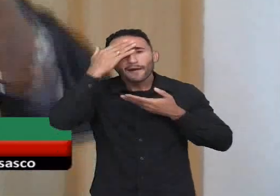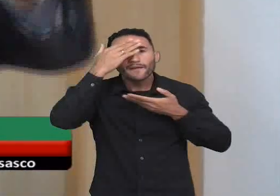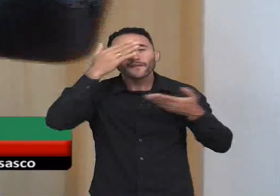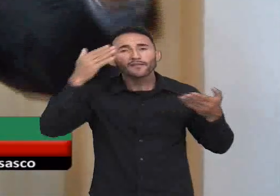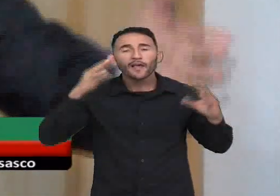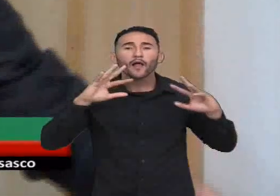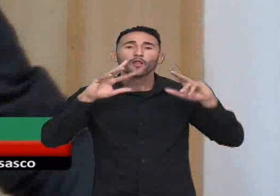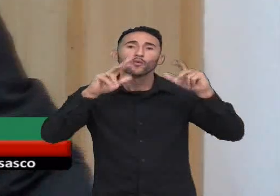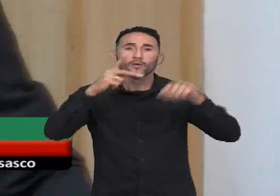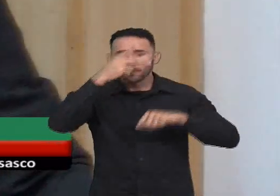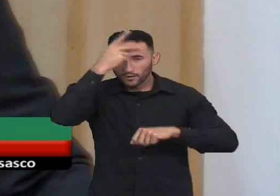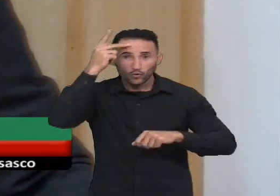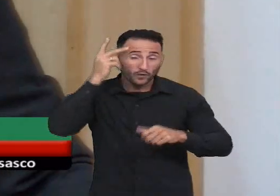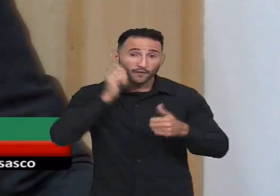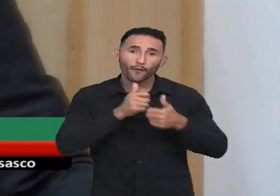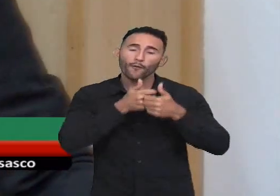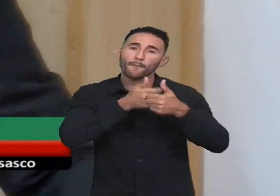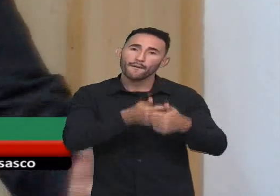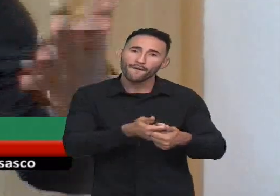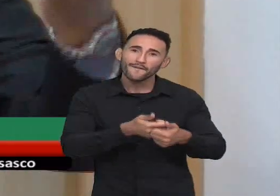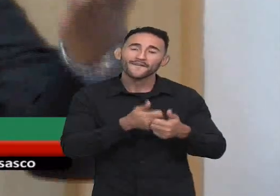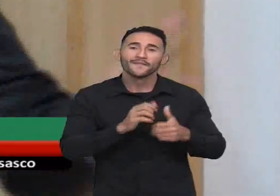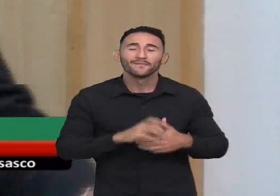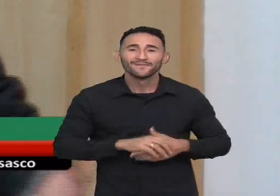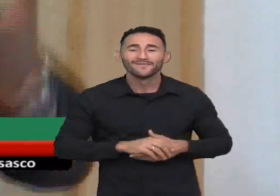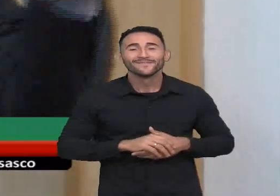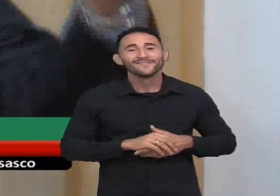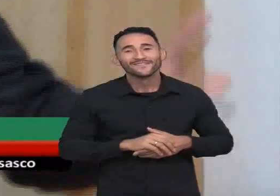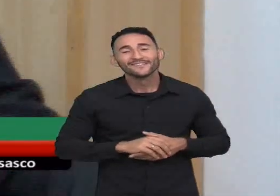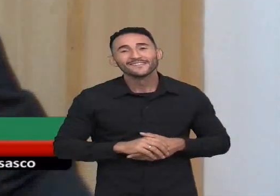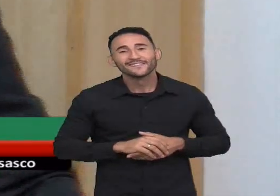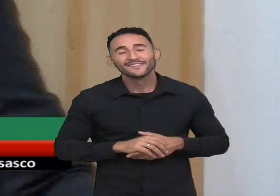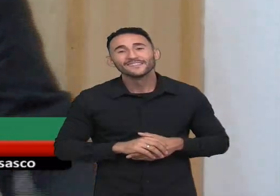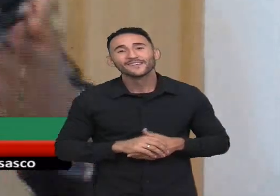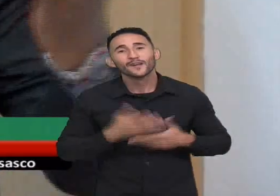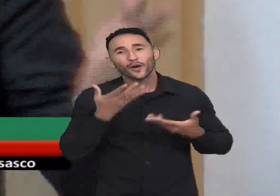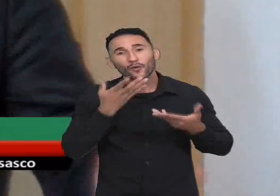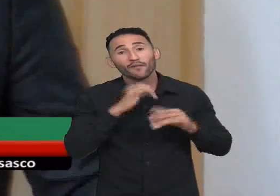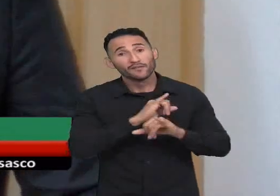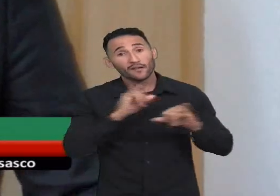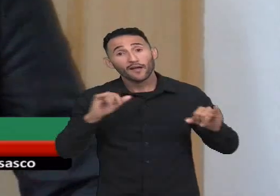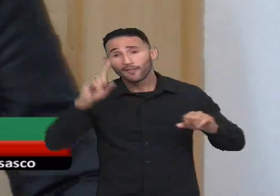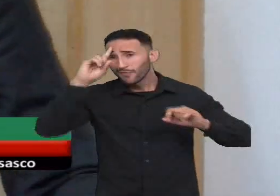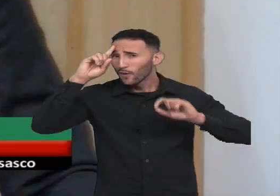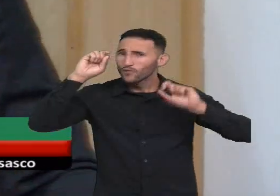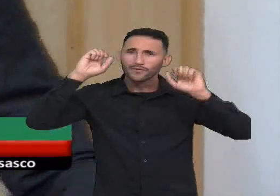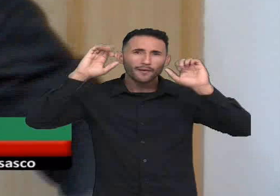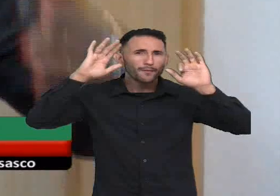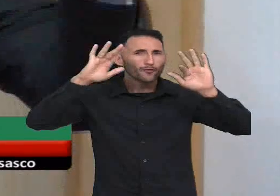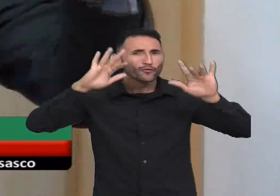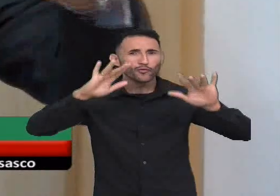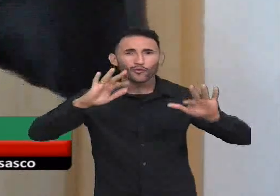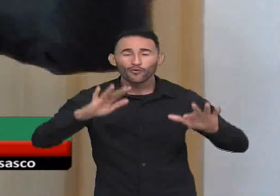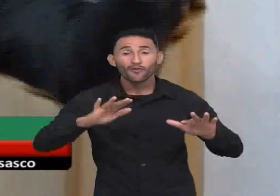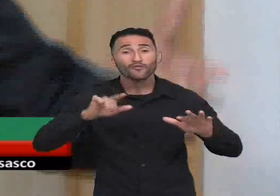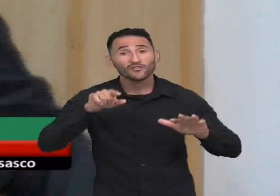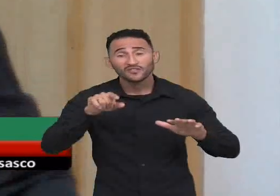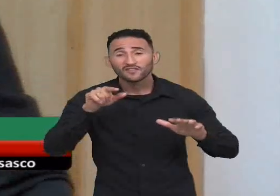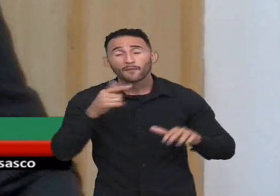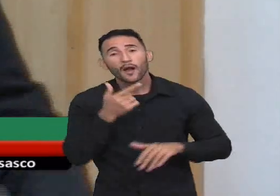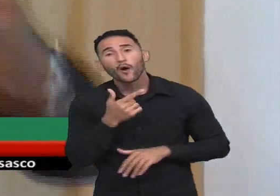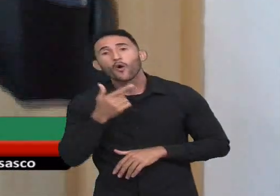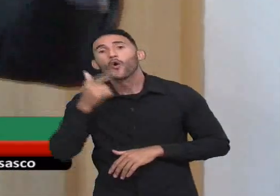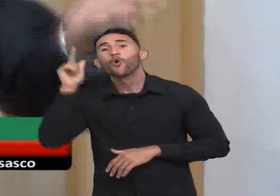agradecer a todos que acompanham você hoje, e colocar aqui que a mão de Deus te acompanhe. Você está indo para outra